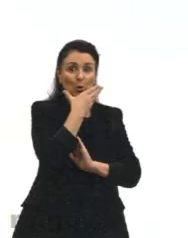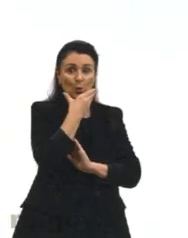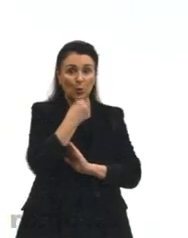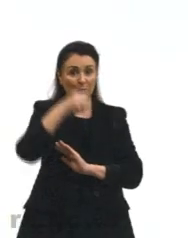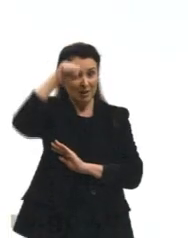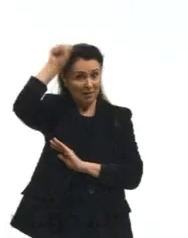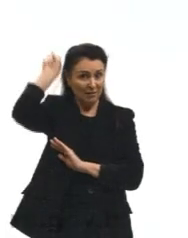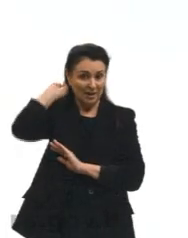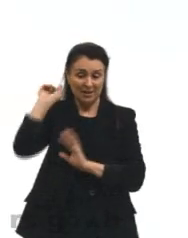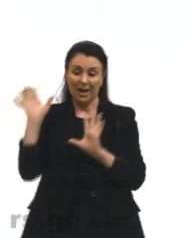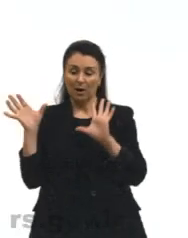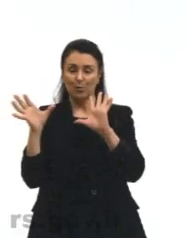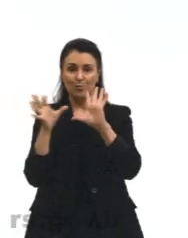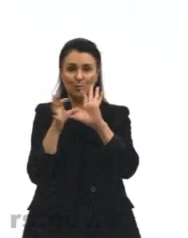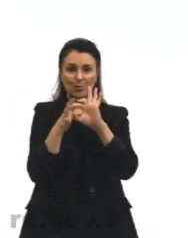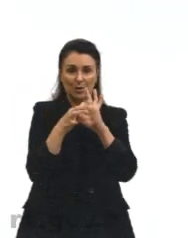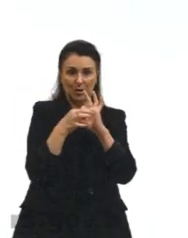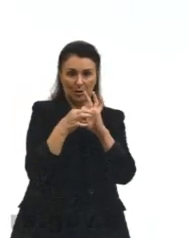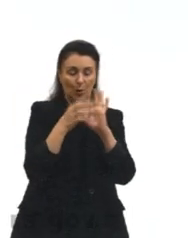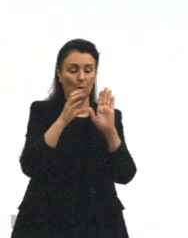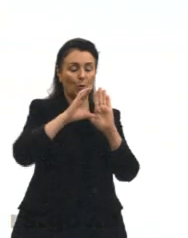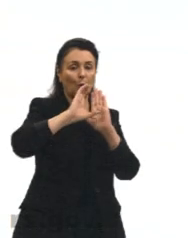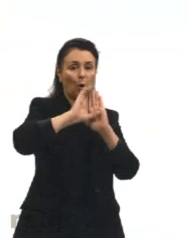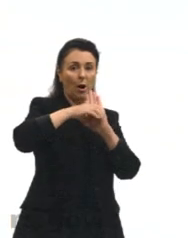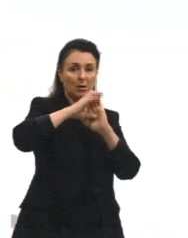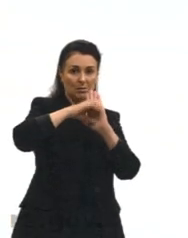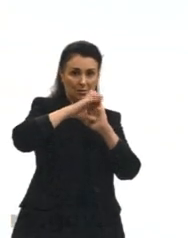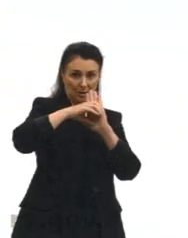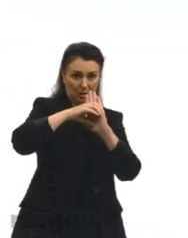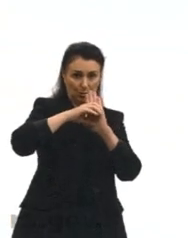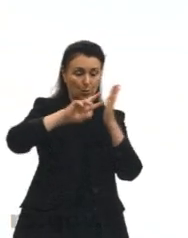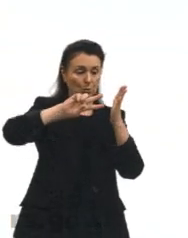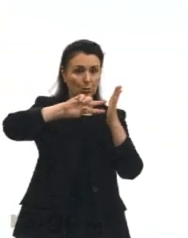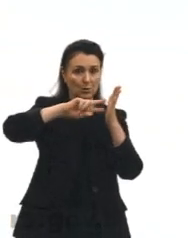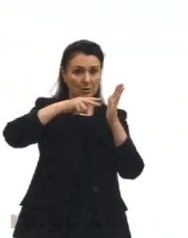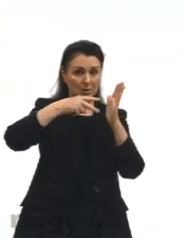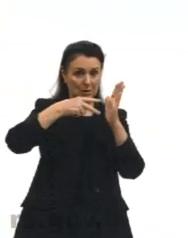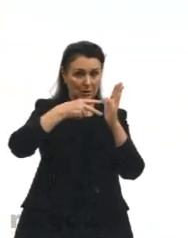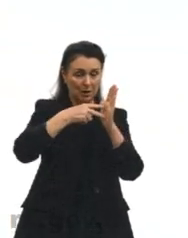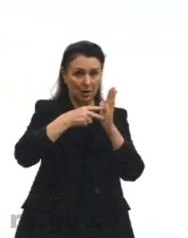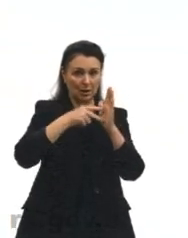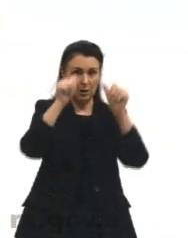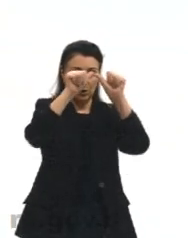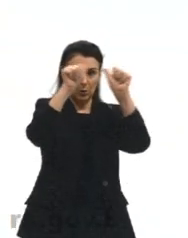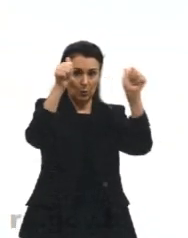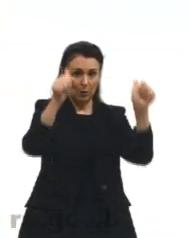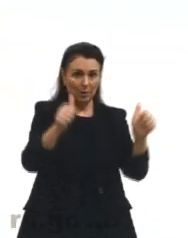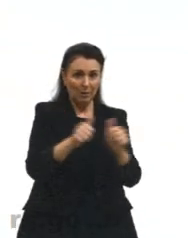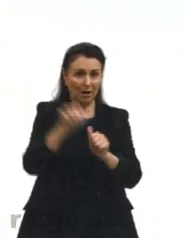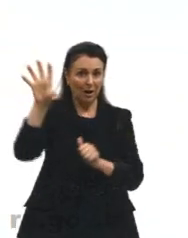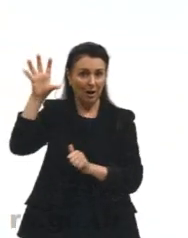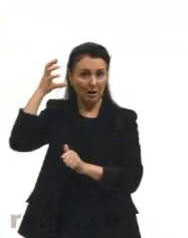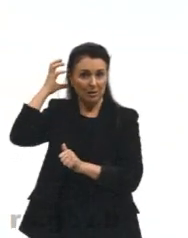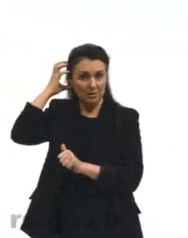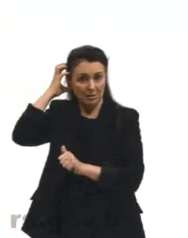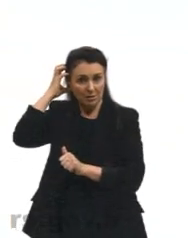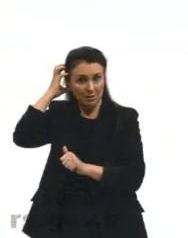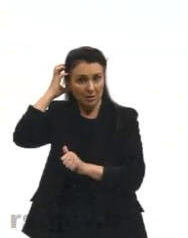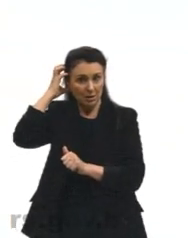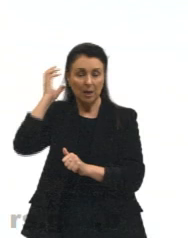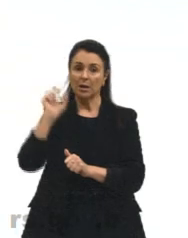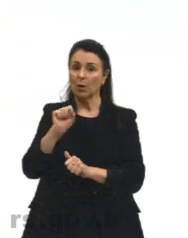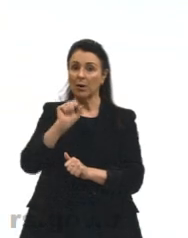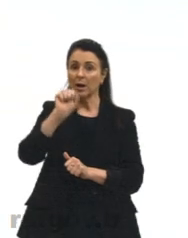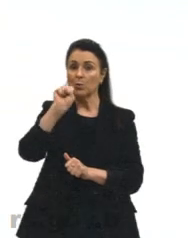signo linguístico EA União do conceito que é o significado com a imagem acústica que é o significante